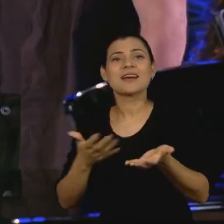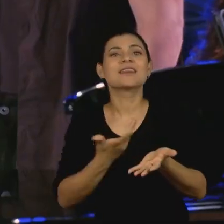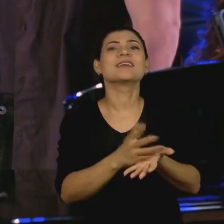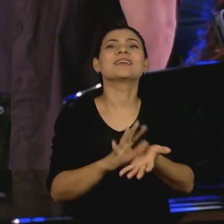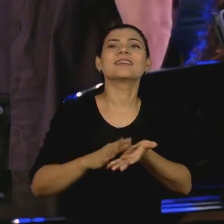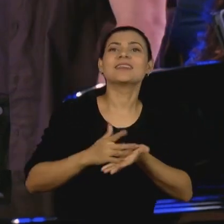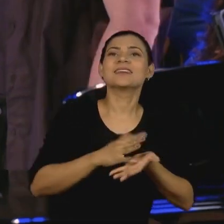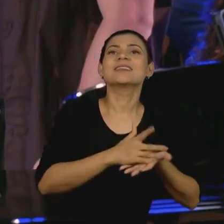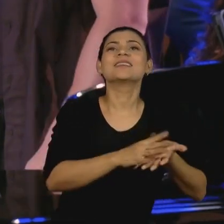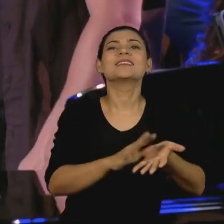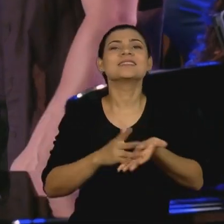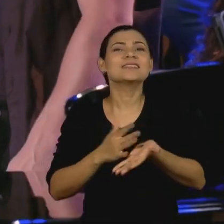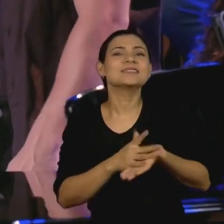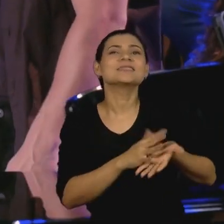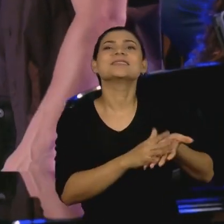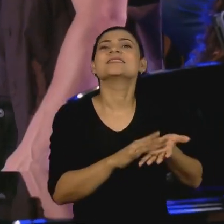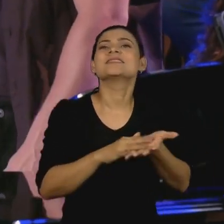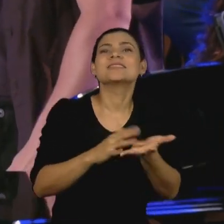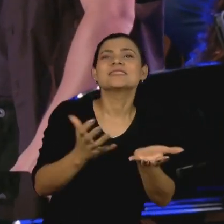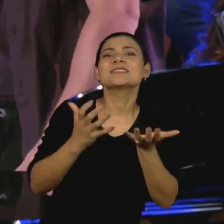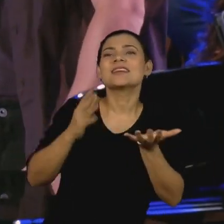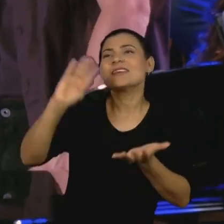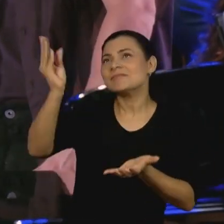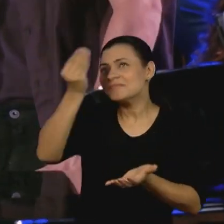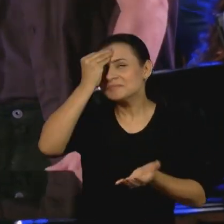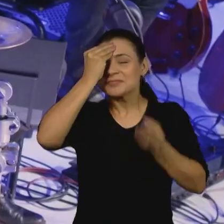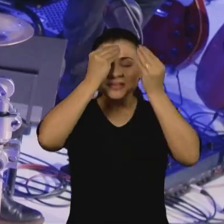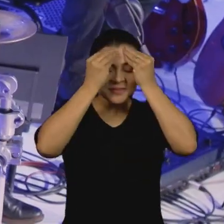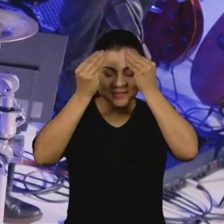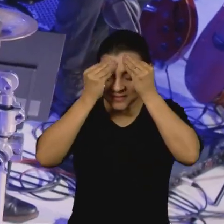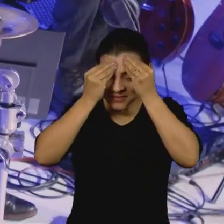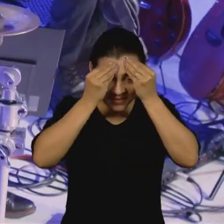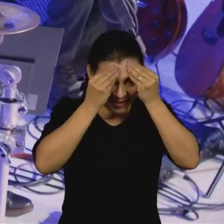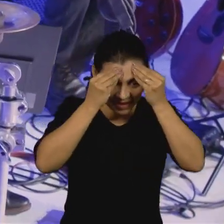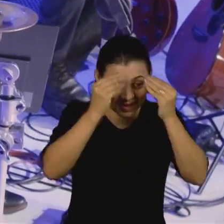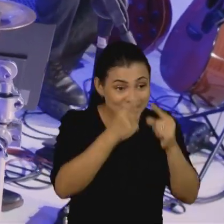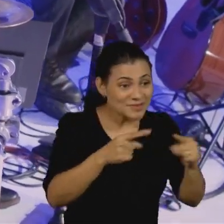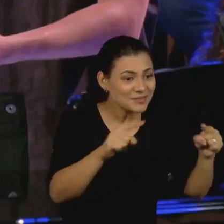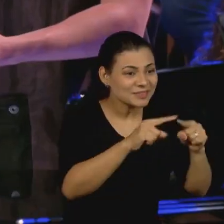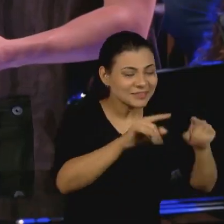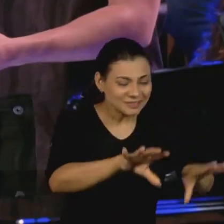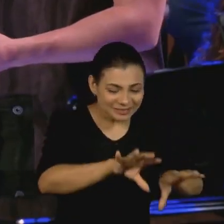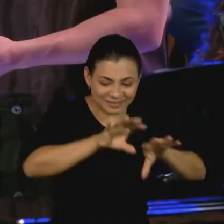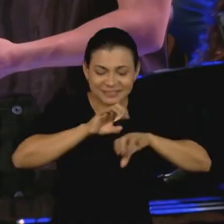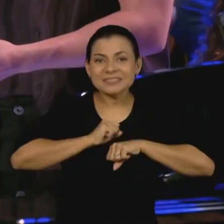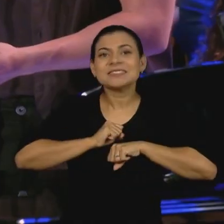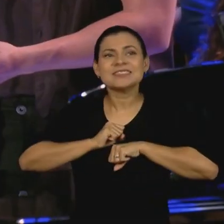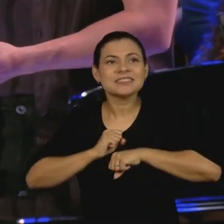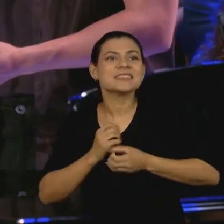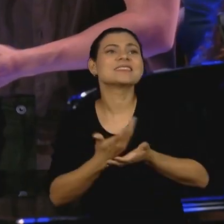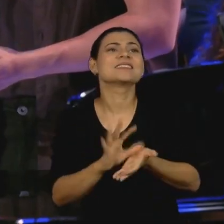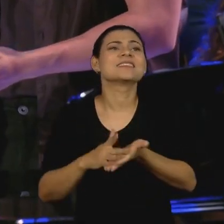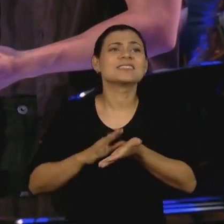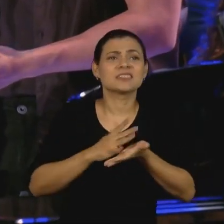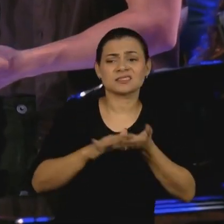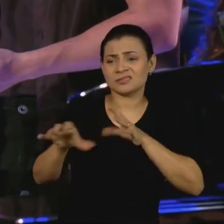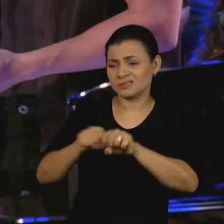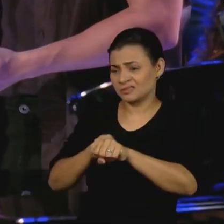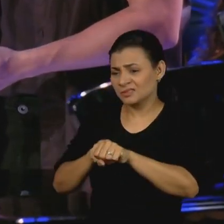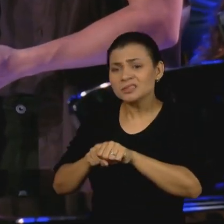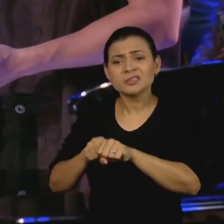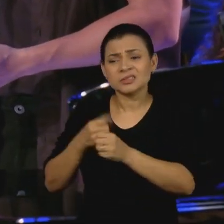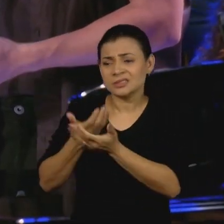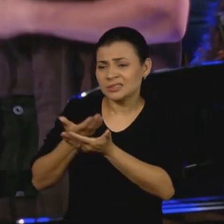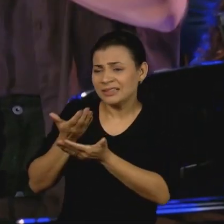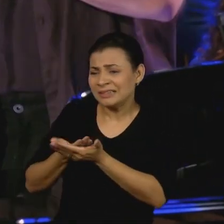eu rosa, eu sei cantar de cor. E estudar o Código Civil e o Código